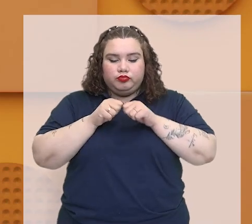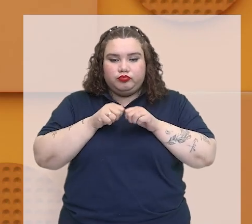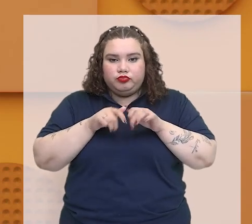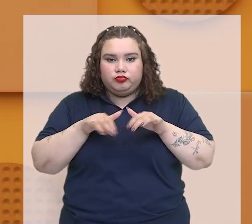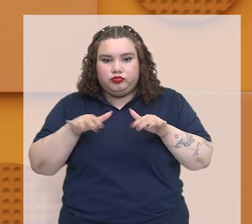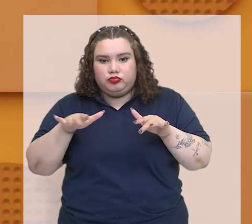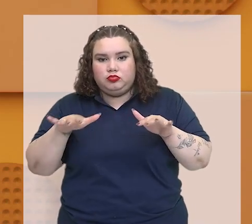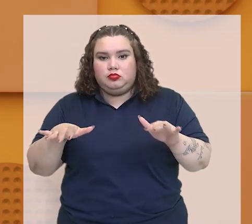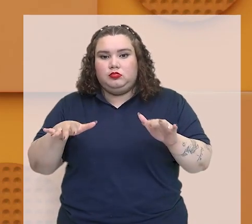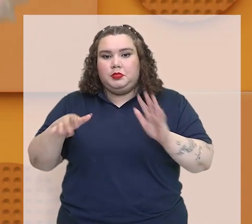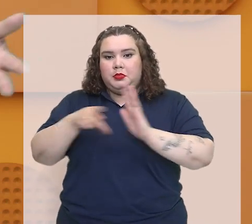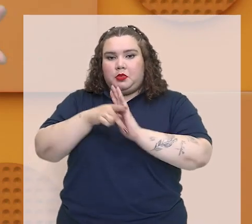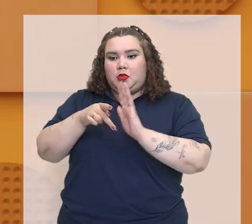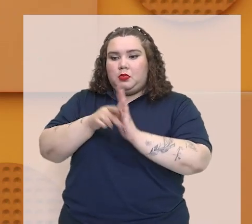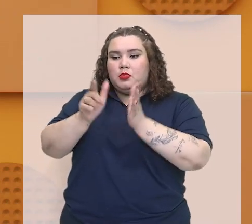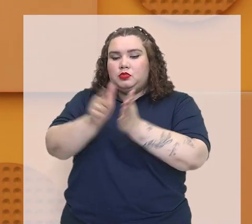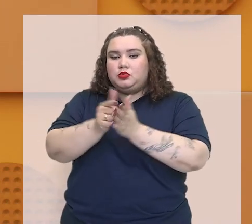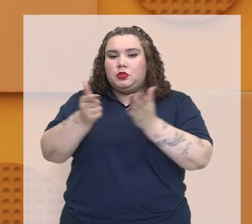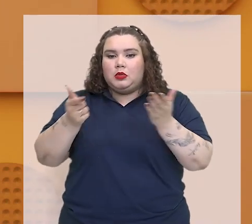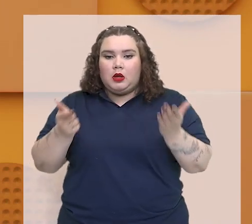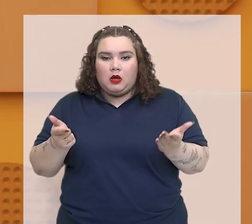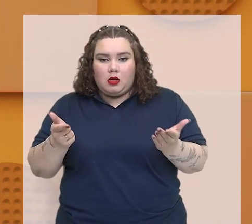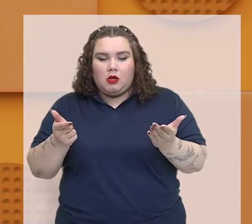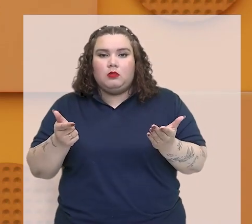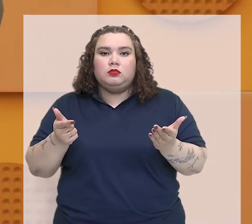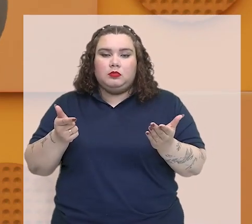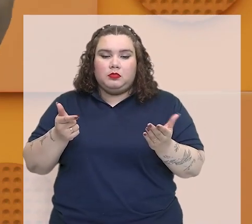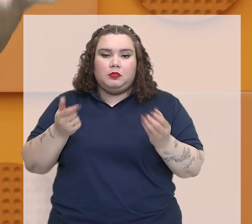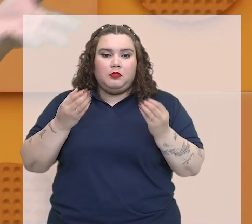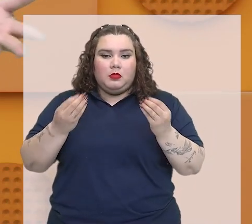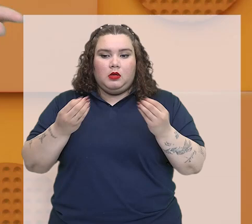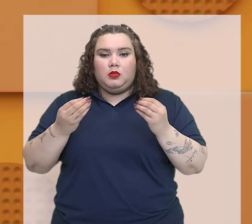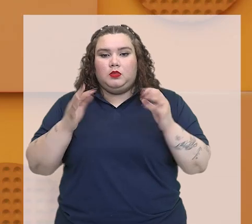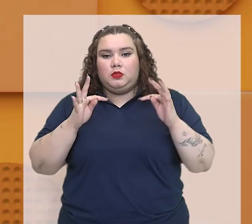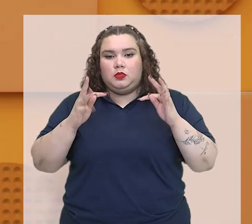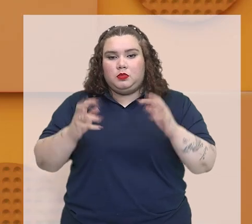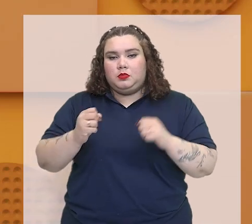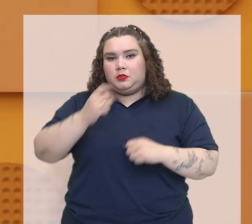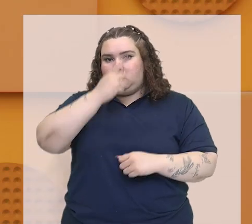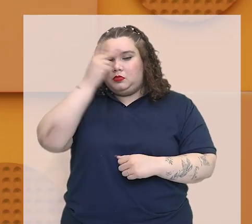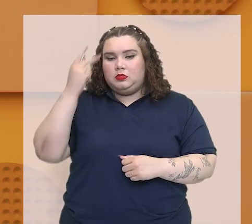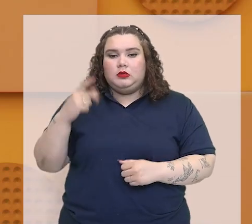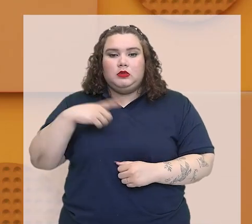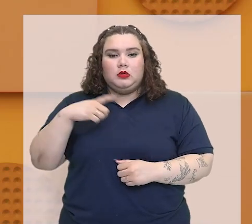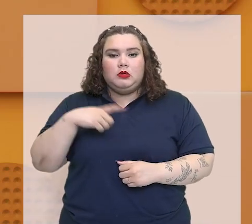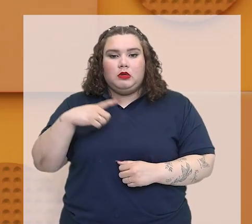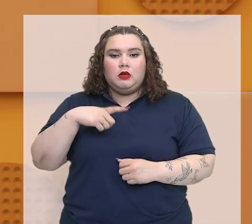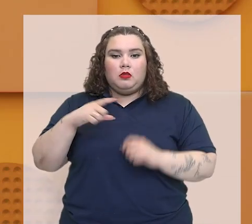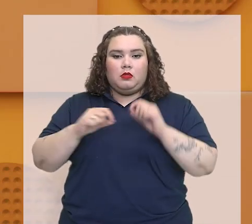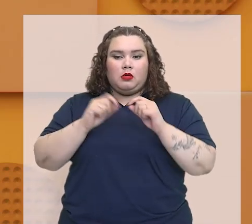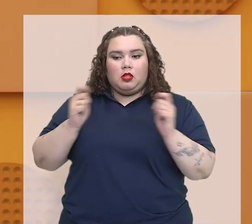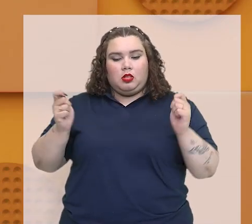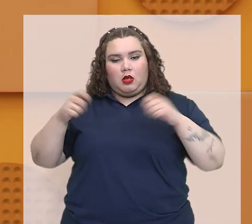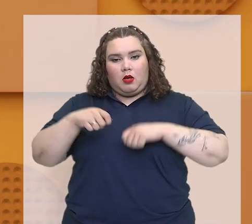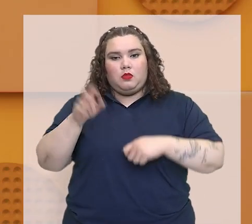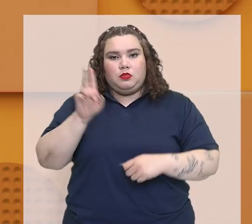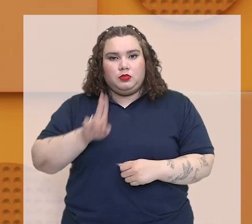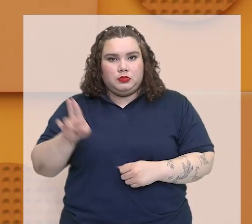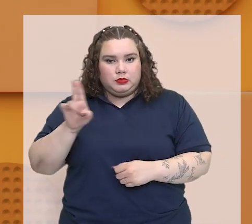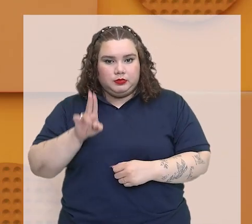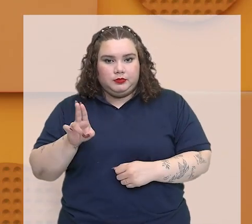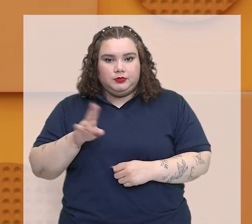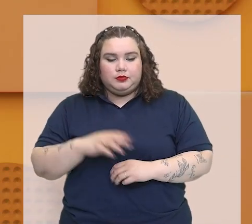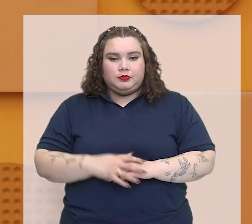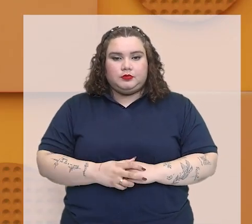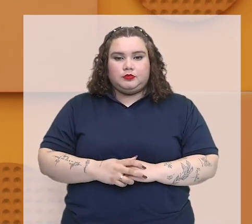difusão, não é mesmo, do jornal, para que todas as pessoas, então, tivessem, de certa forma, esse acesso, tá?